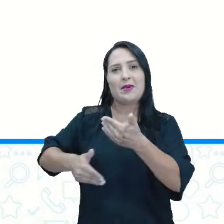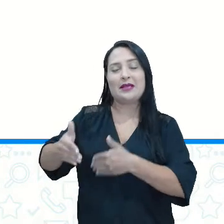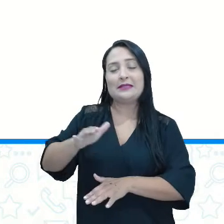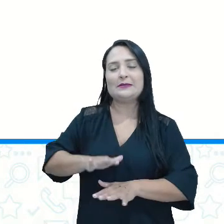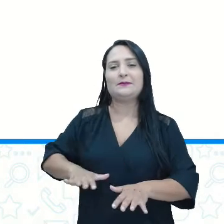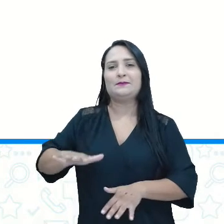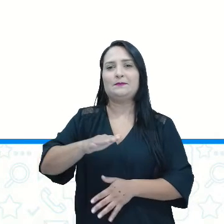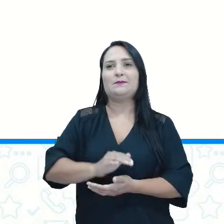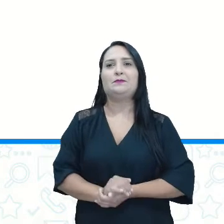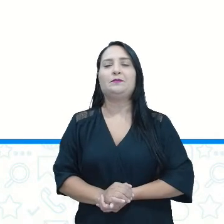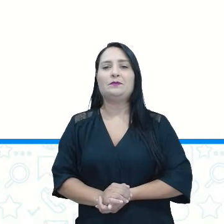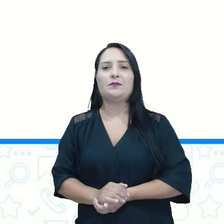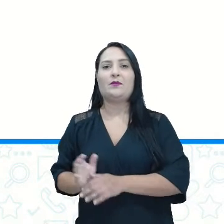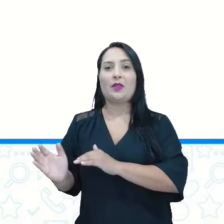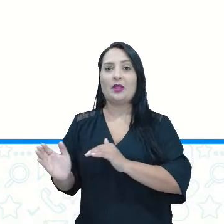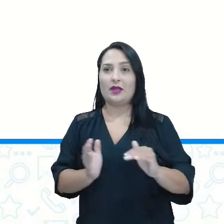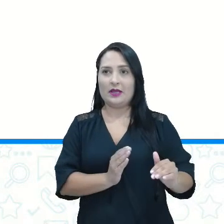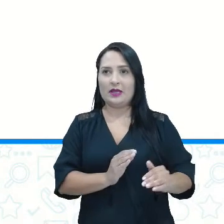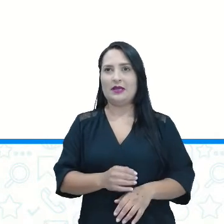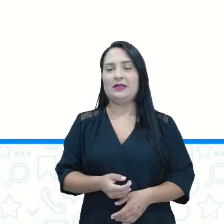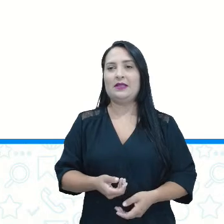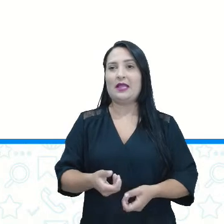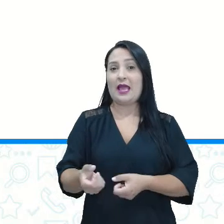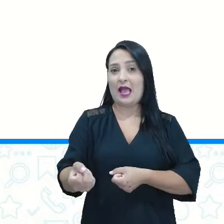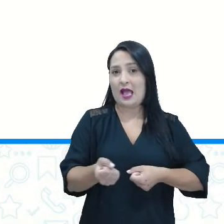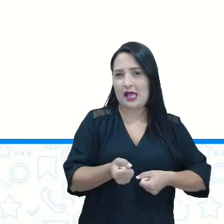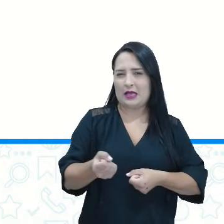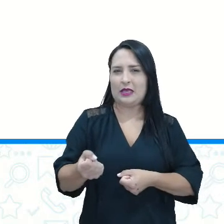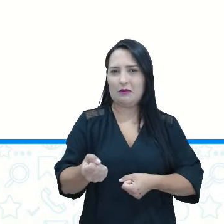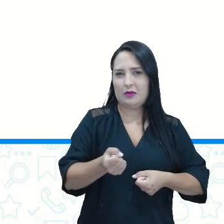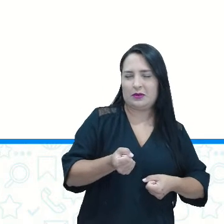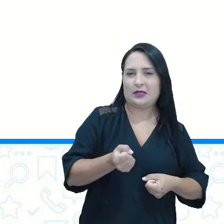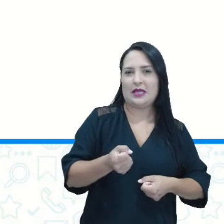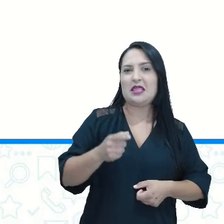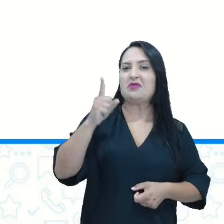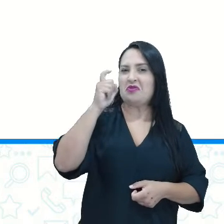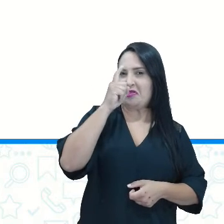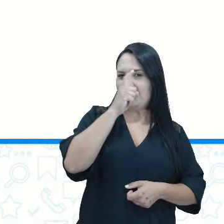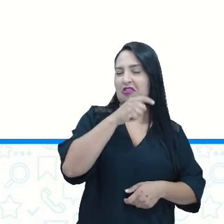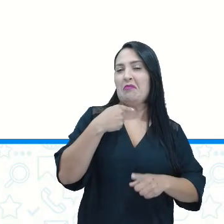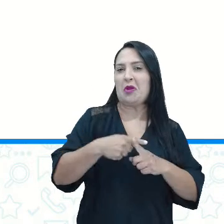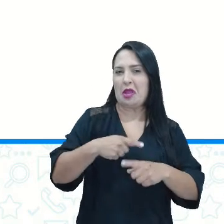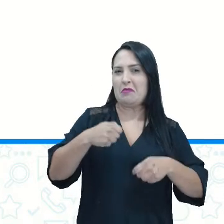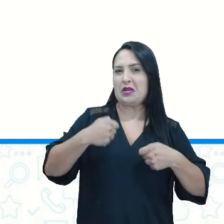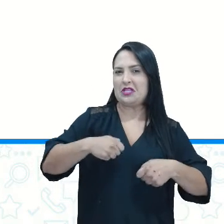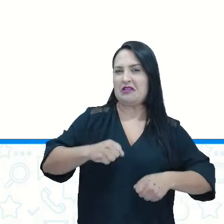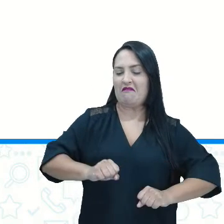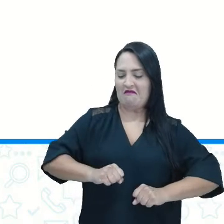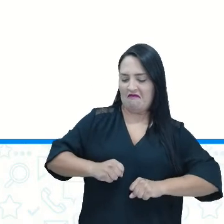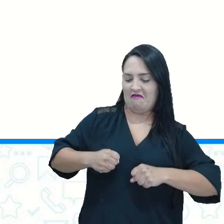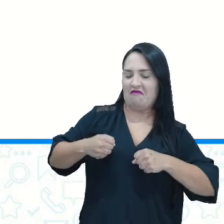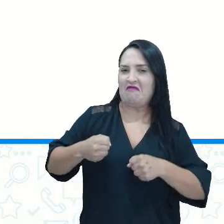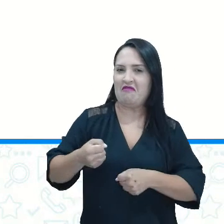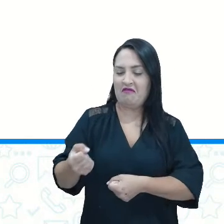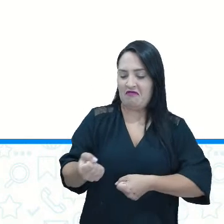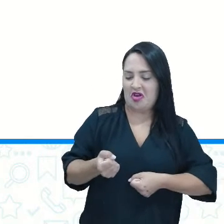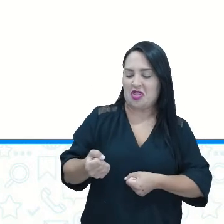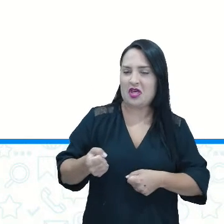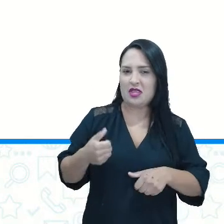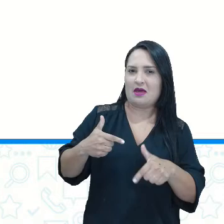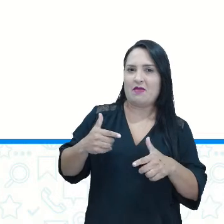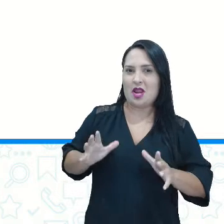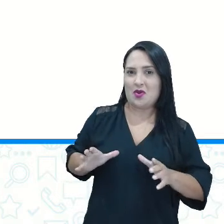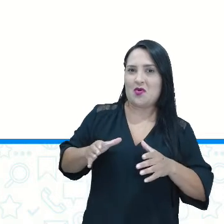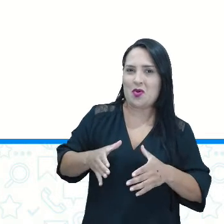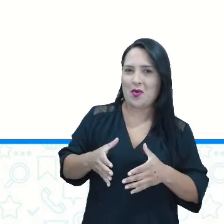de guerra, essa daí é bem difícil, exige aí, ó, força e trabalho de